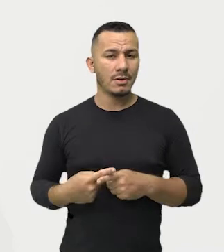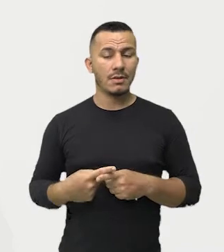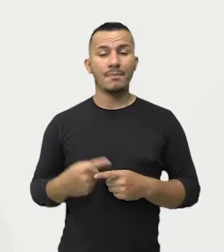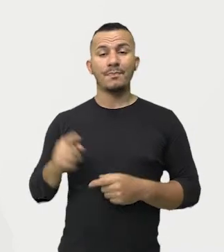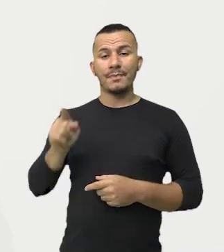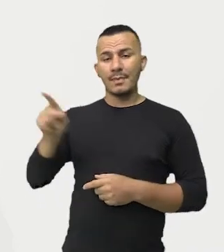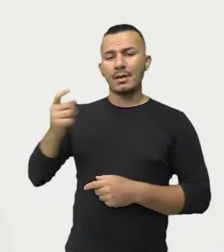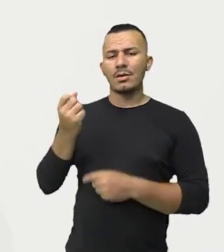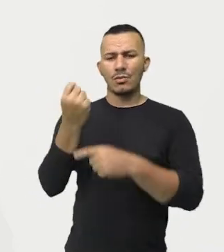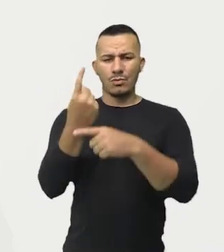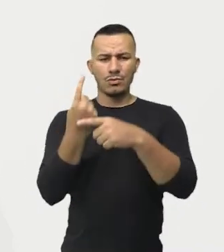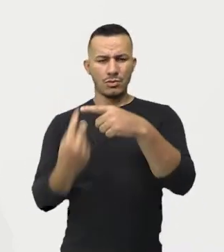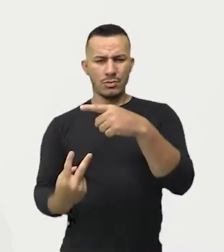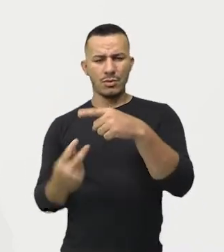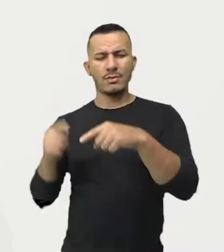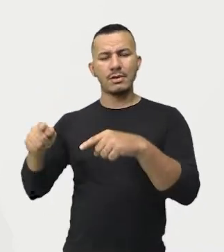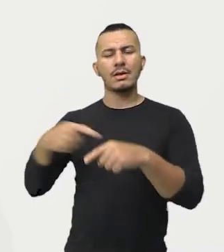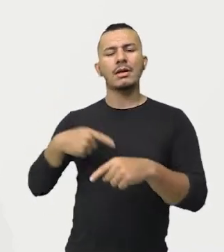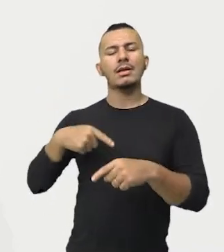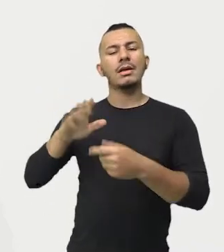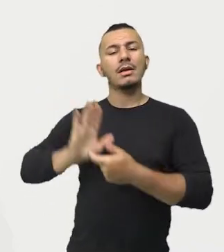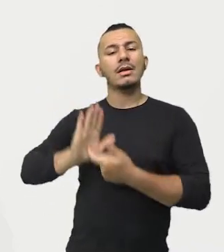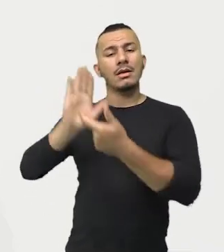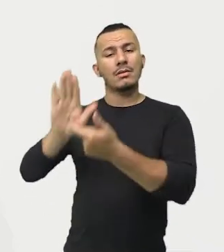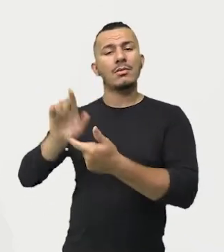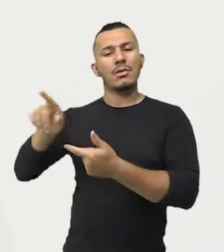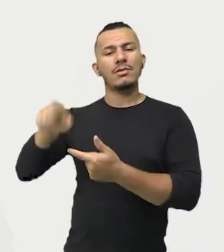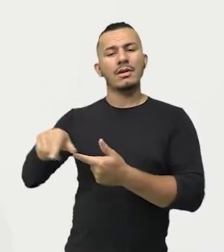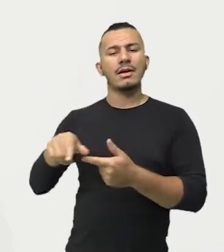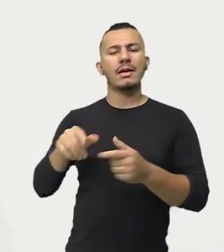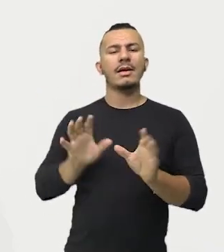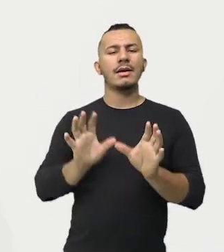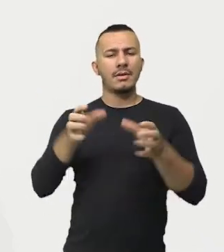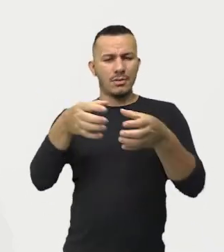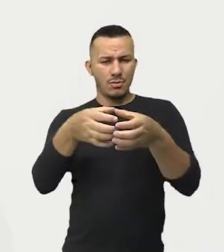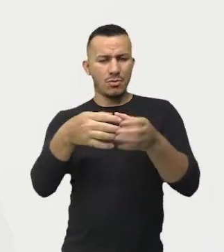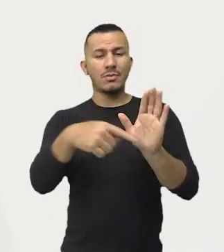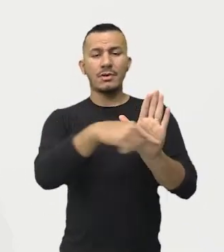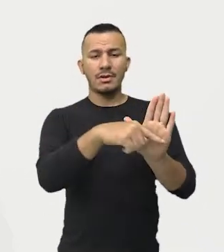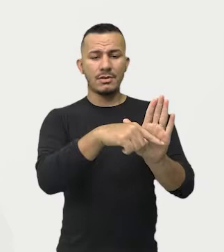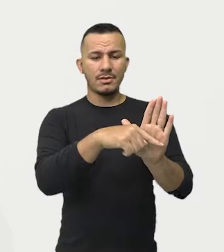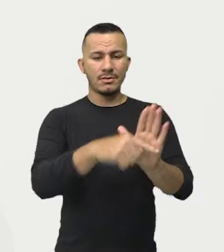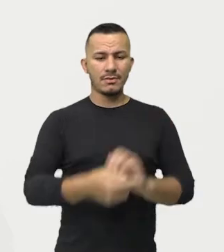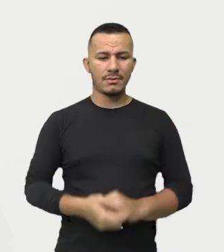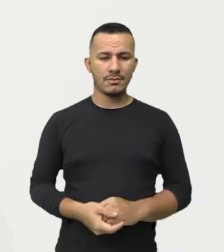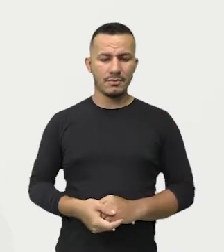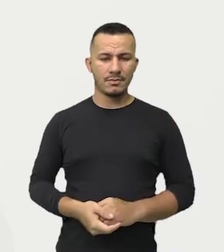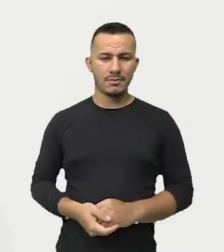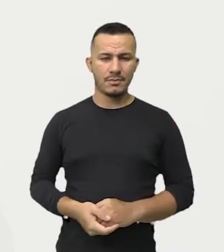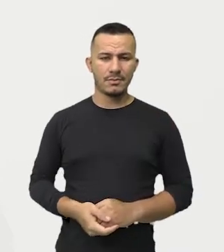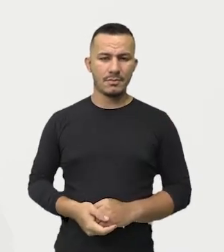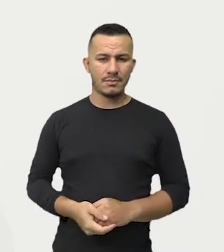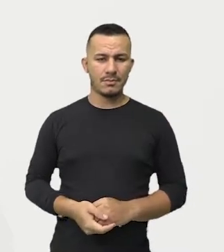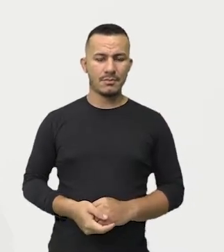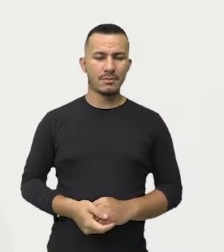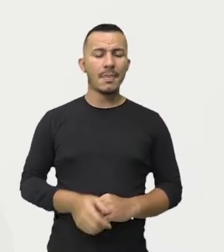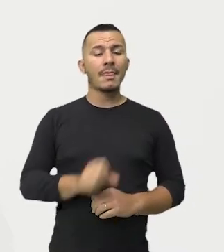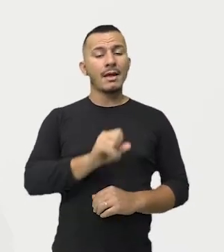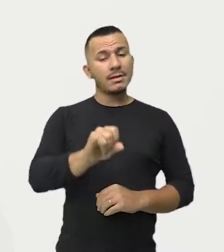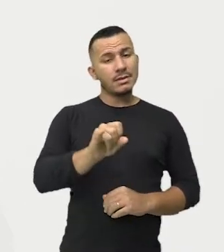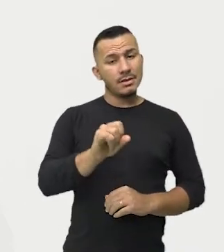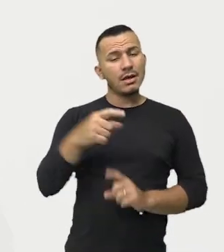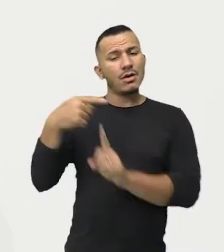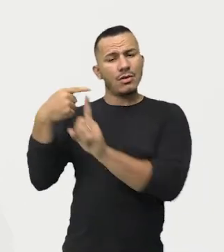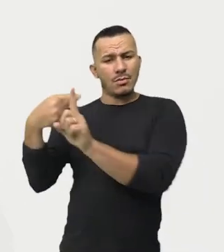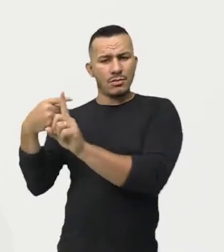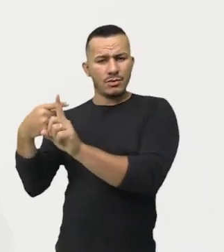agora a fração 1 sobre 2 vai ficar representada na parte negativa. Tá legal? Se for